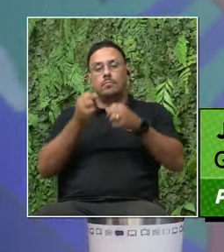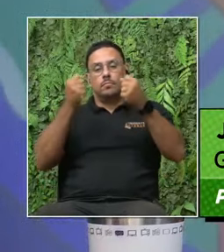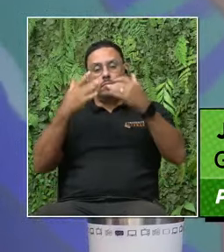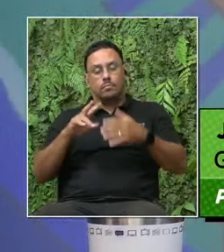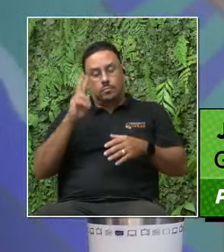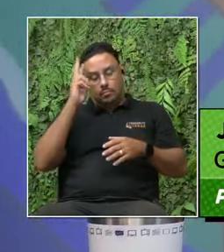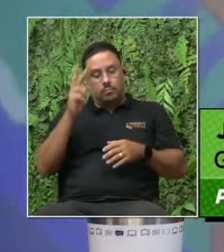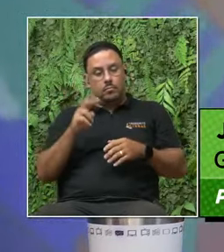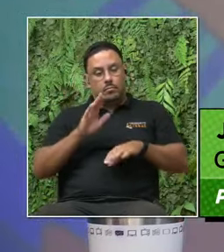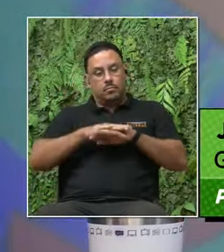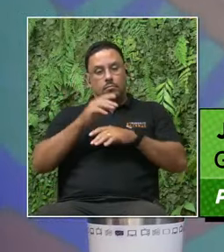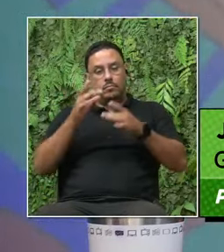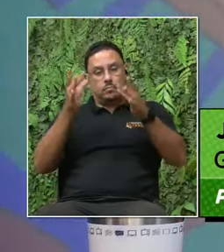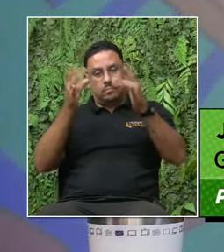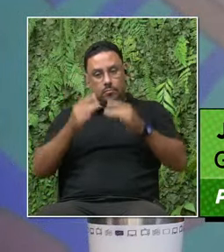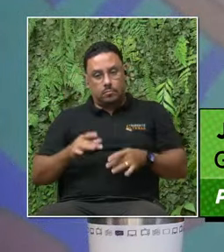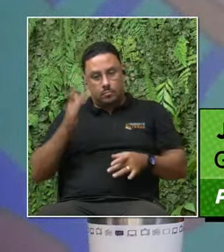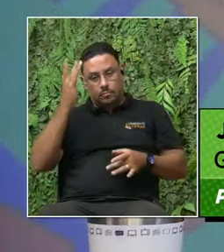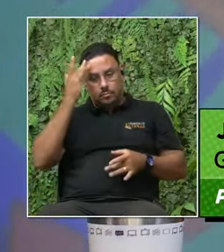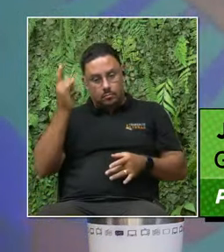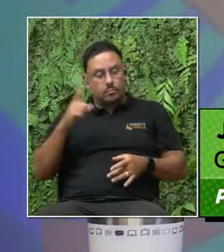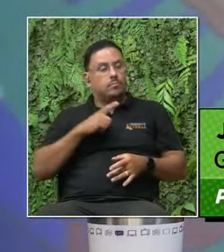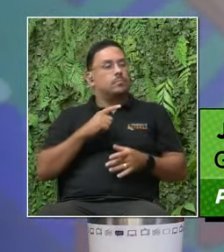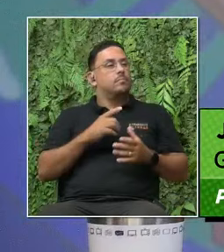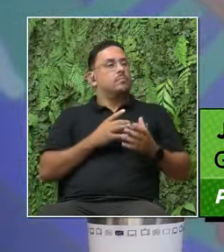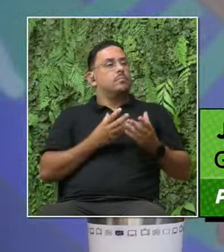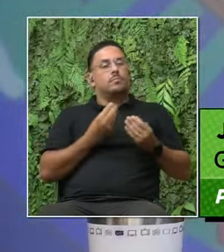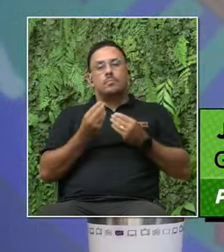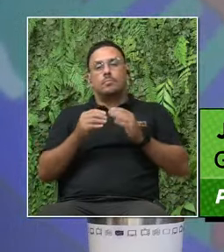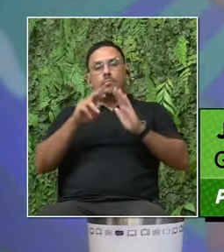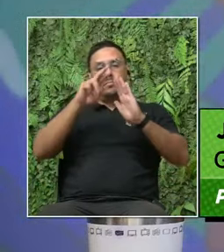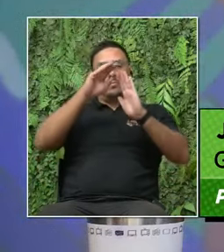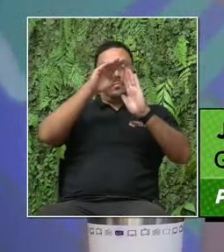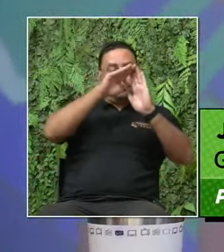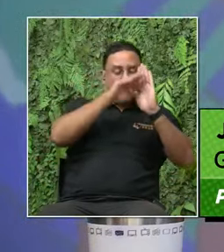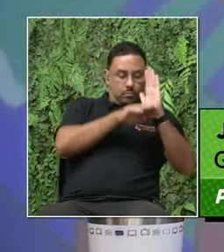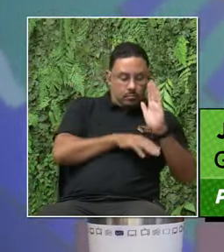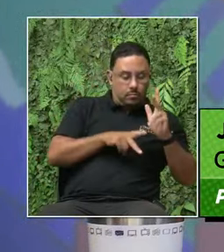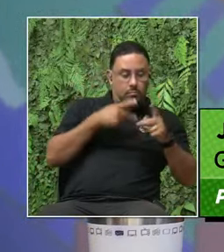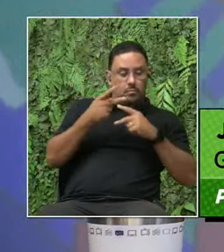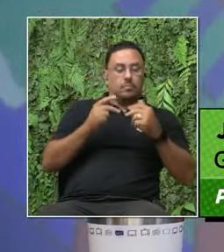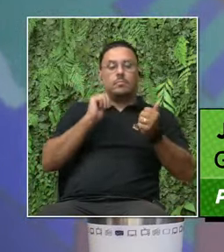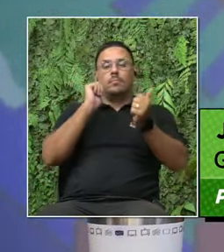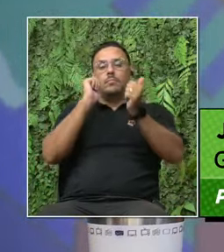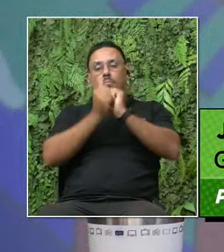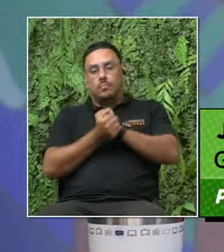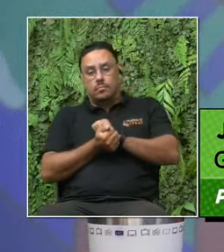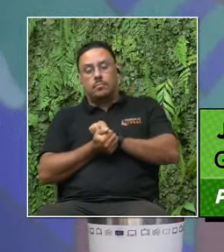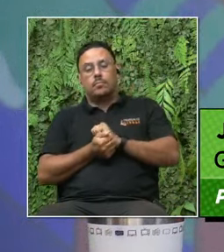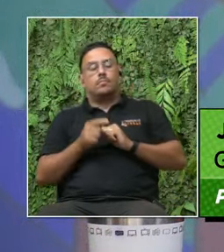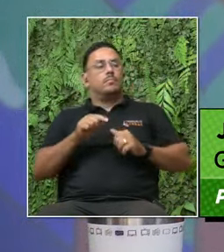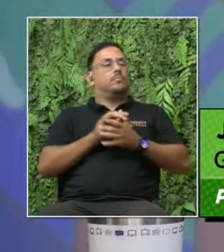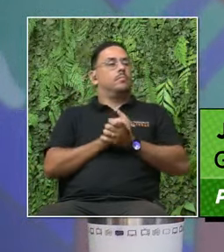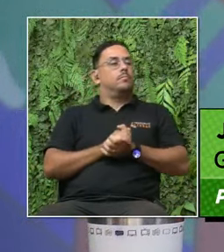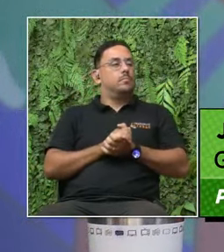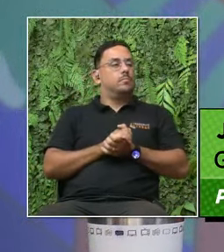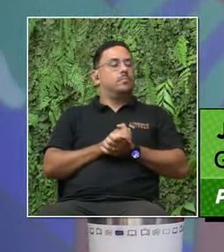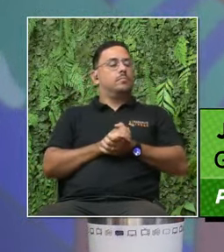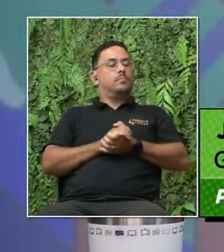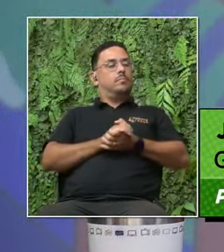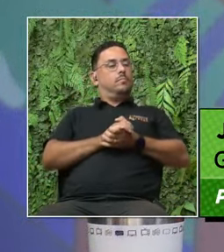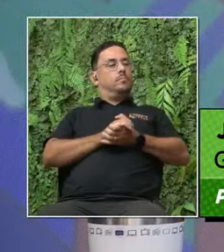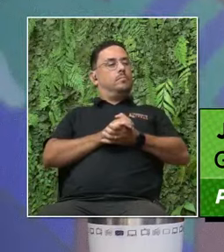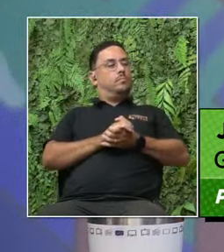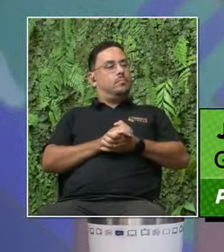e mais detalhes né aliás amanhã né tem programação intensa esportiva na 98 Pois é nosso